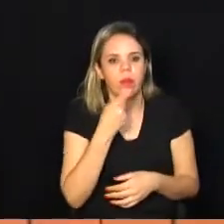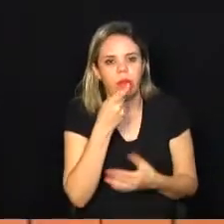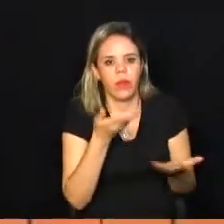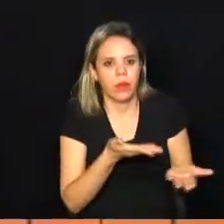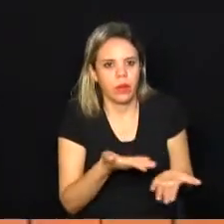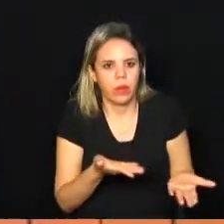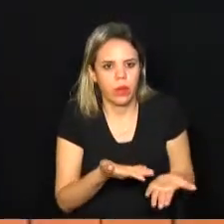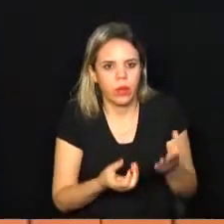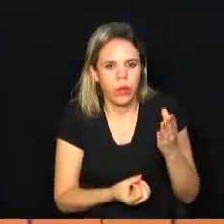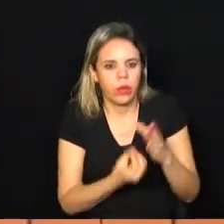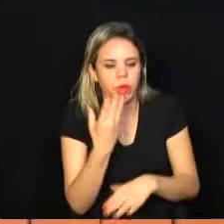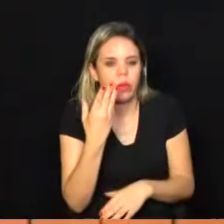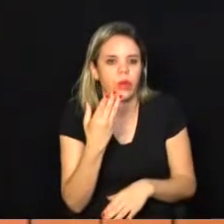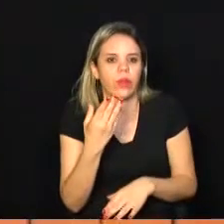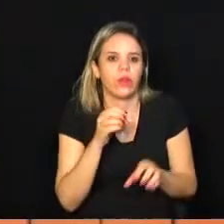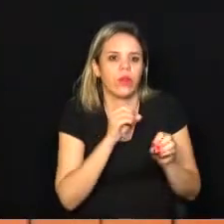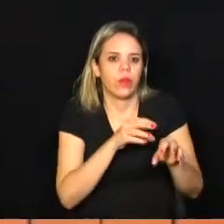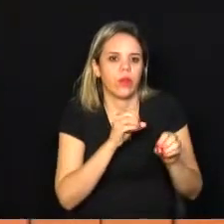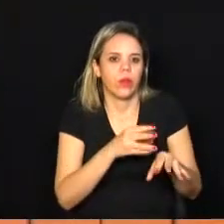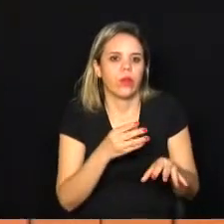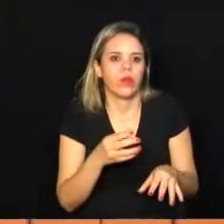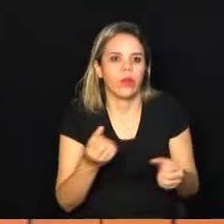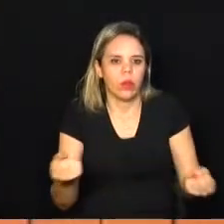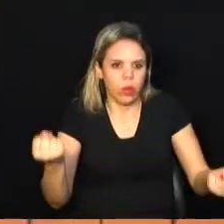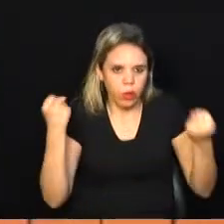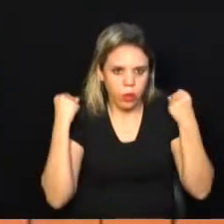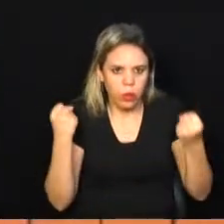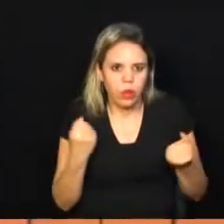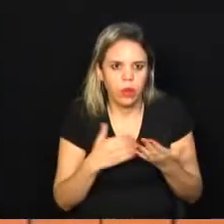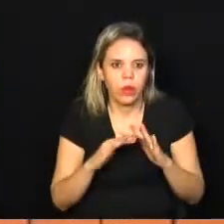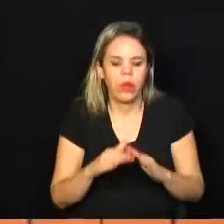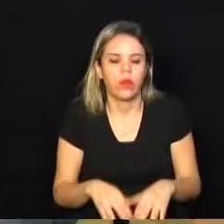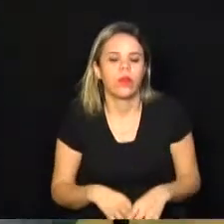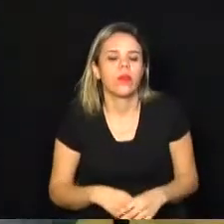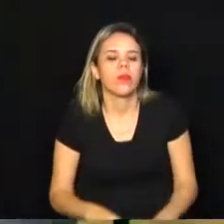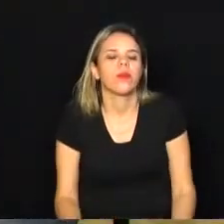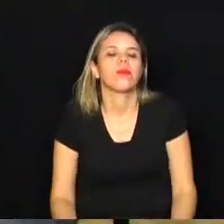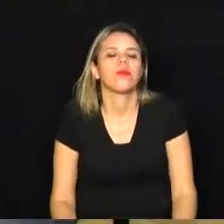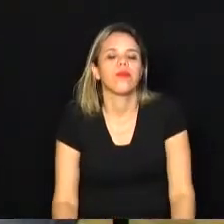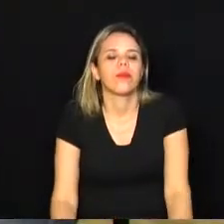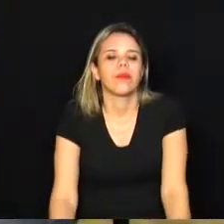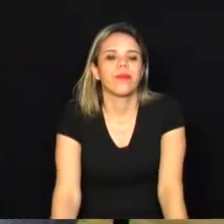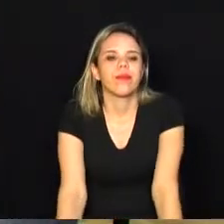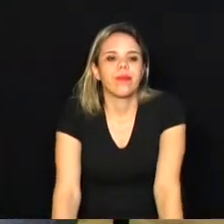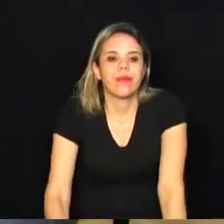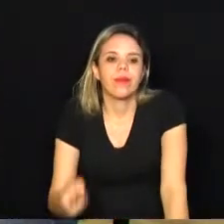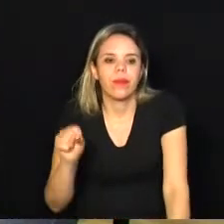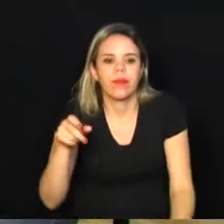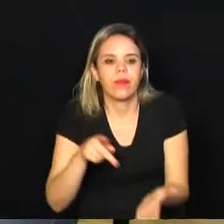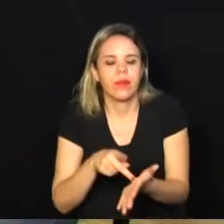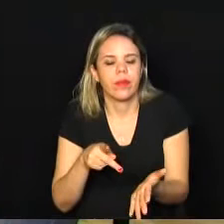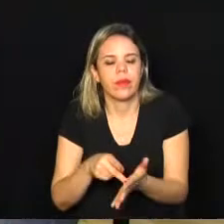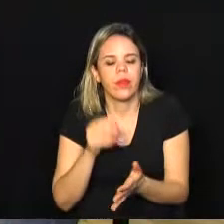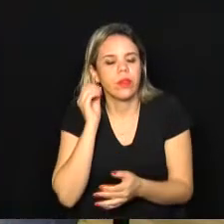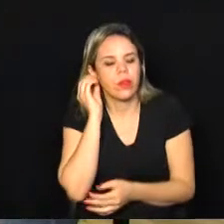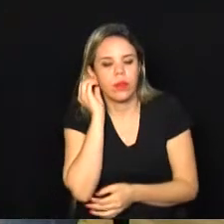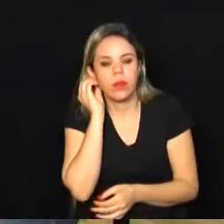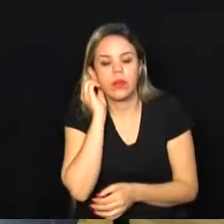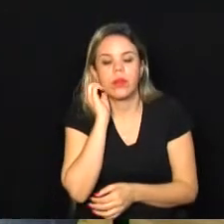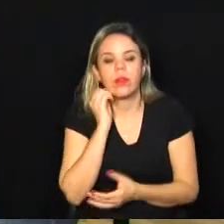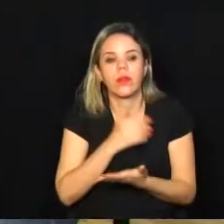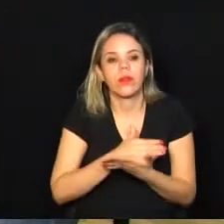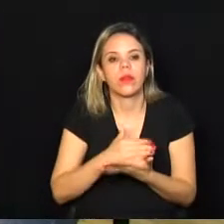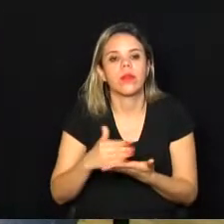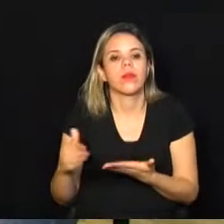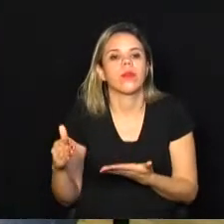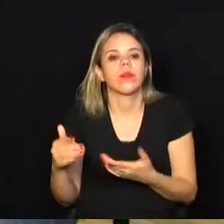agora, surgiu através da educação física na escola. Isso mesmo. Então, eu comecei